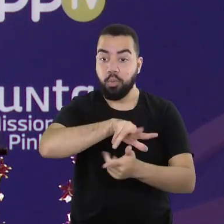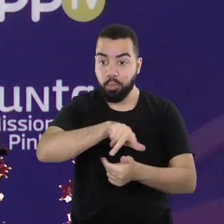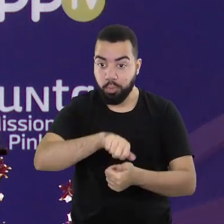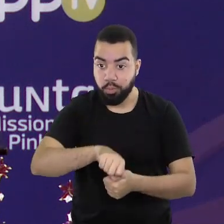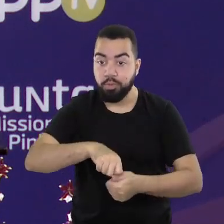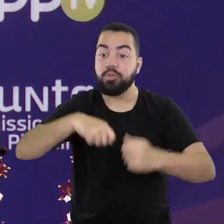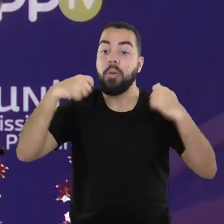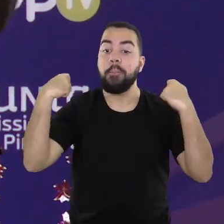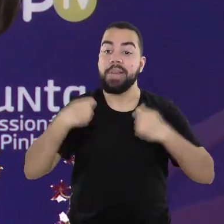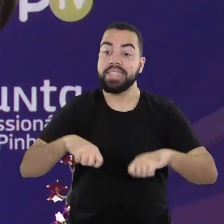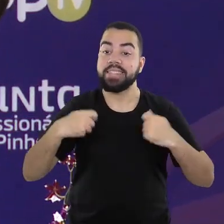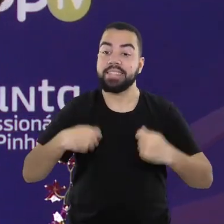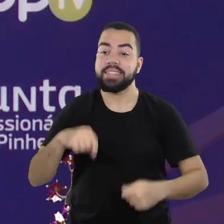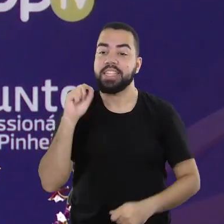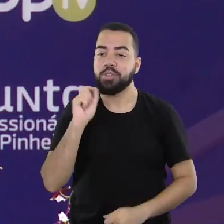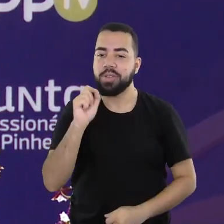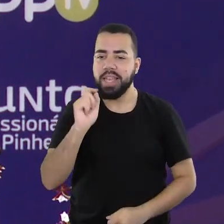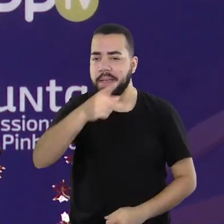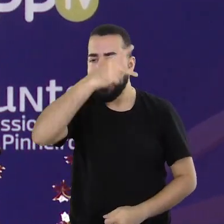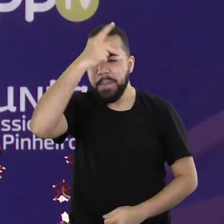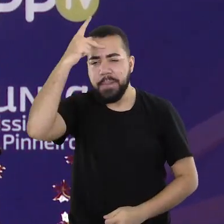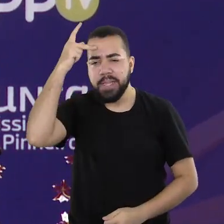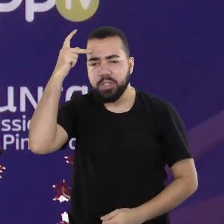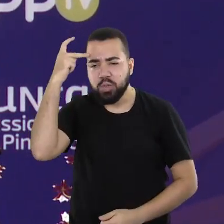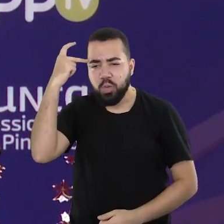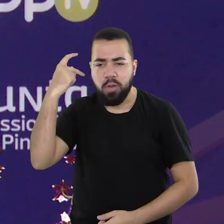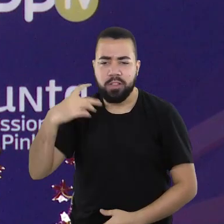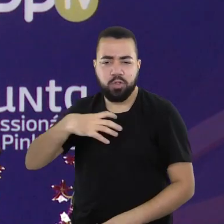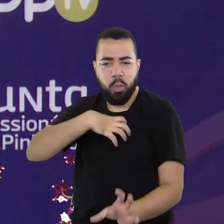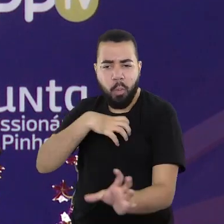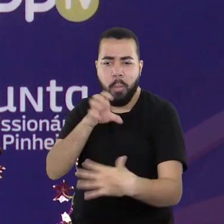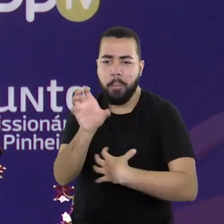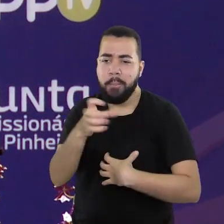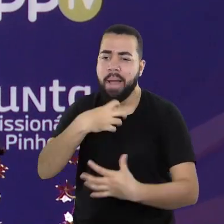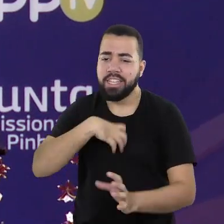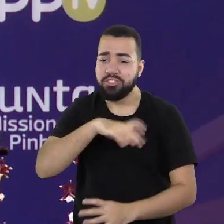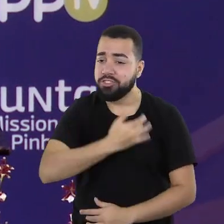pessoas cheias do que dá compaixão de Deus.